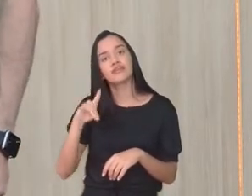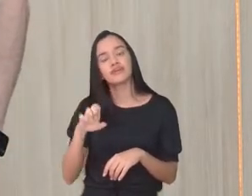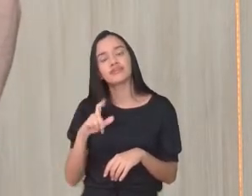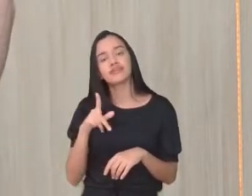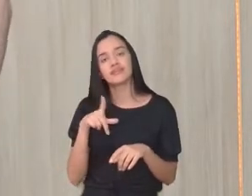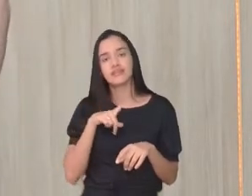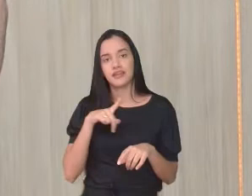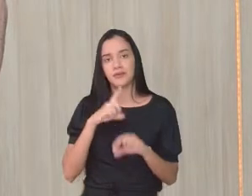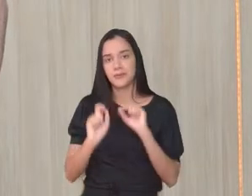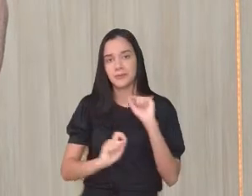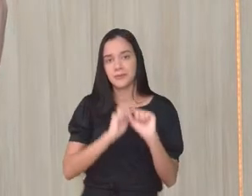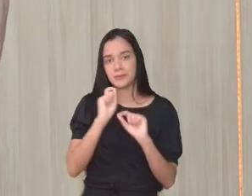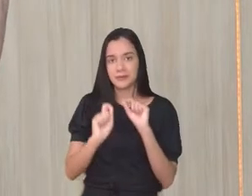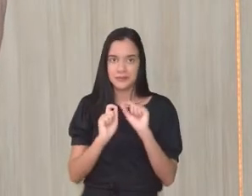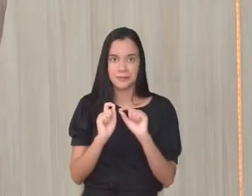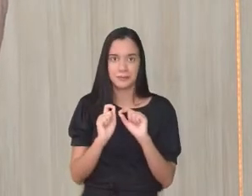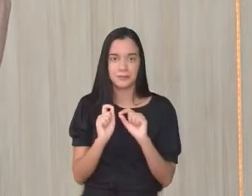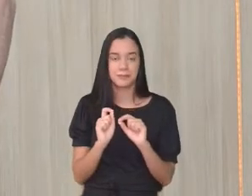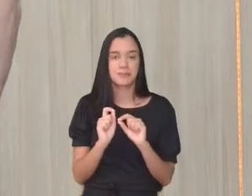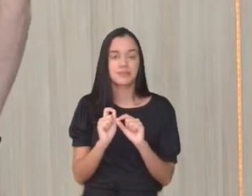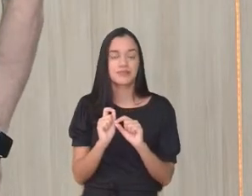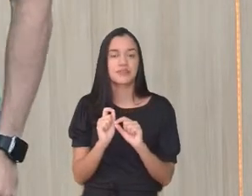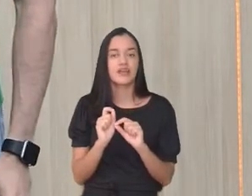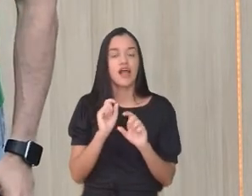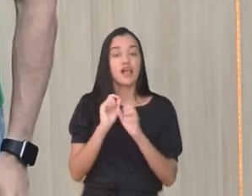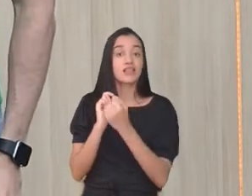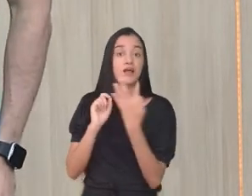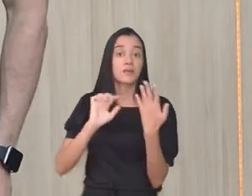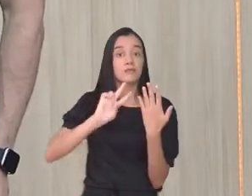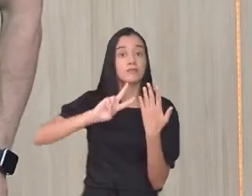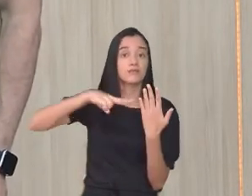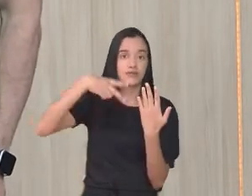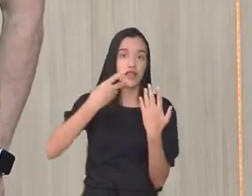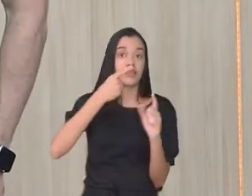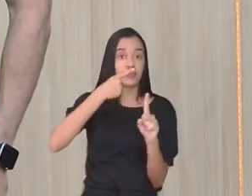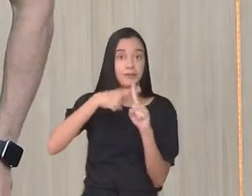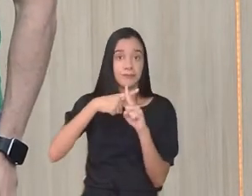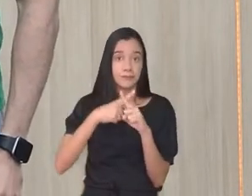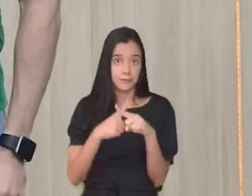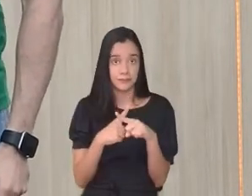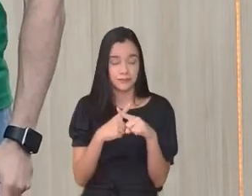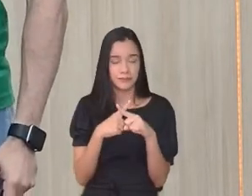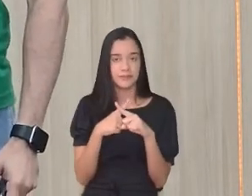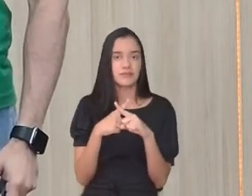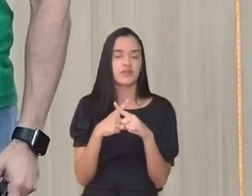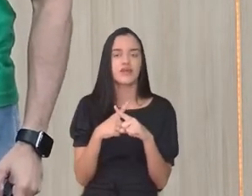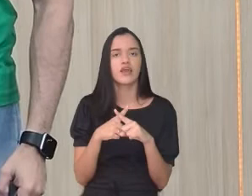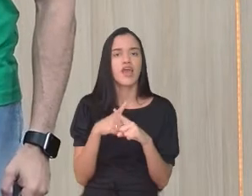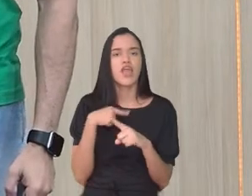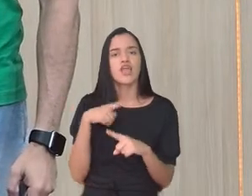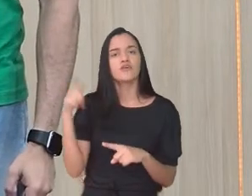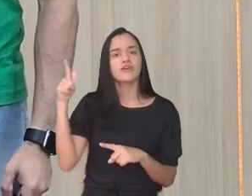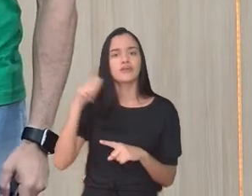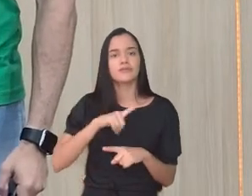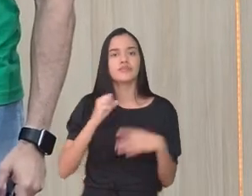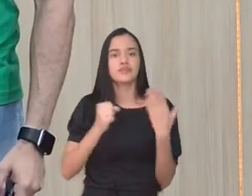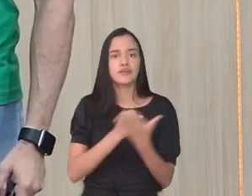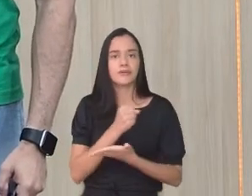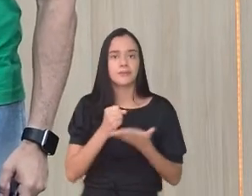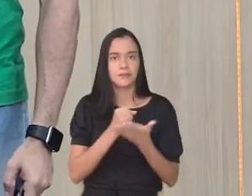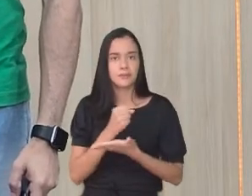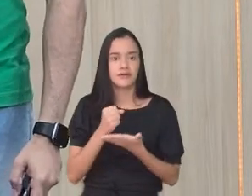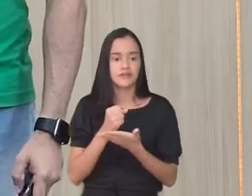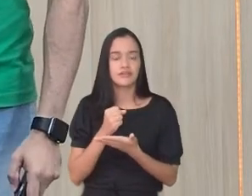tem que, na primeira propriedade da potência, na multiplicação de potência de mesma base, eu vou repetir a base